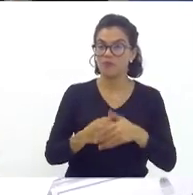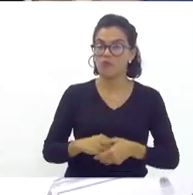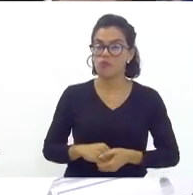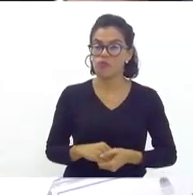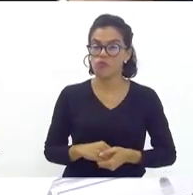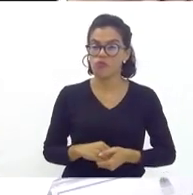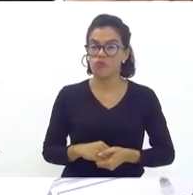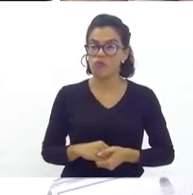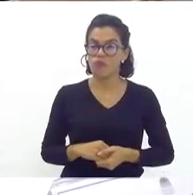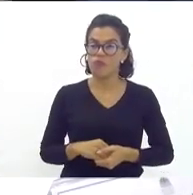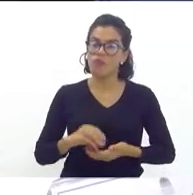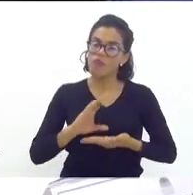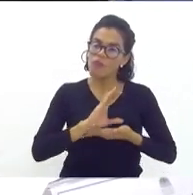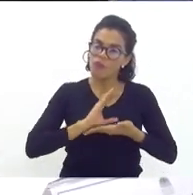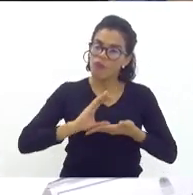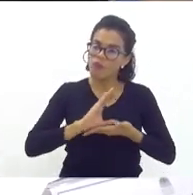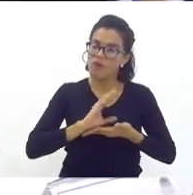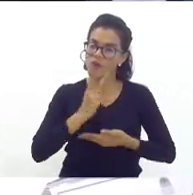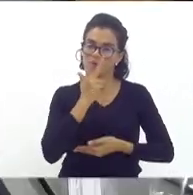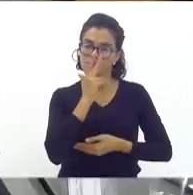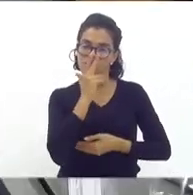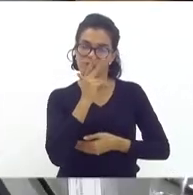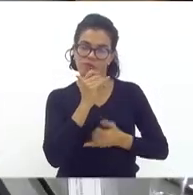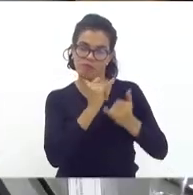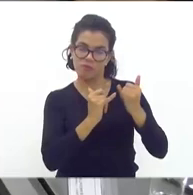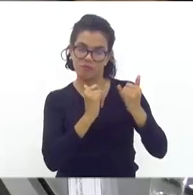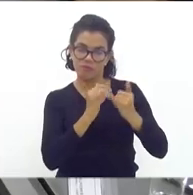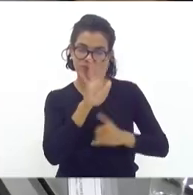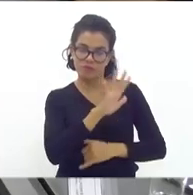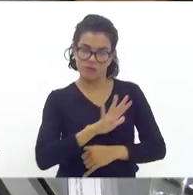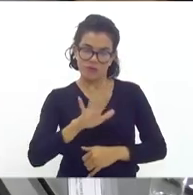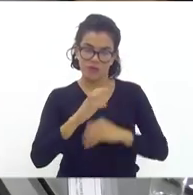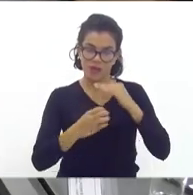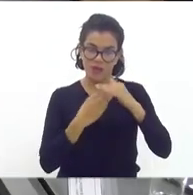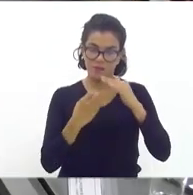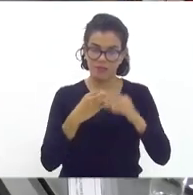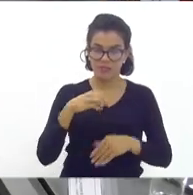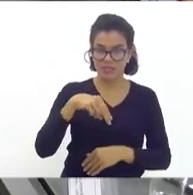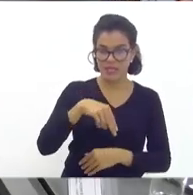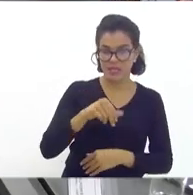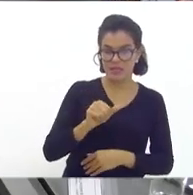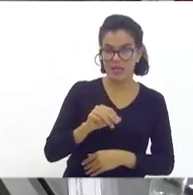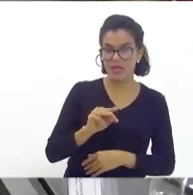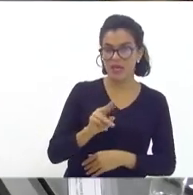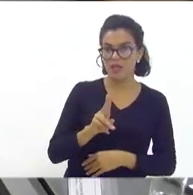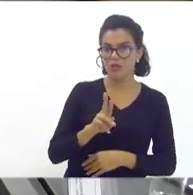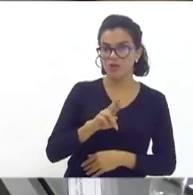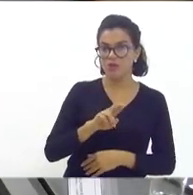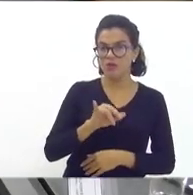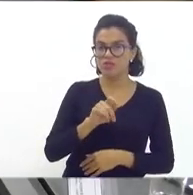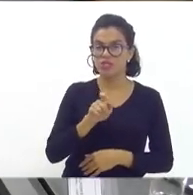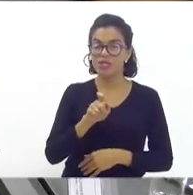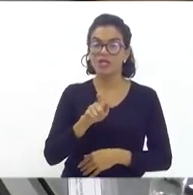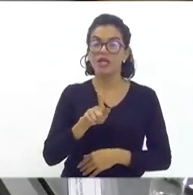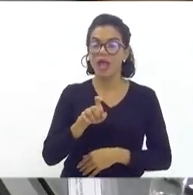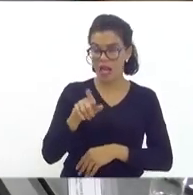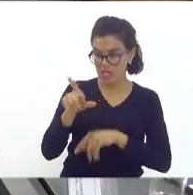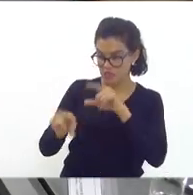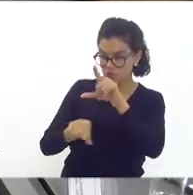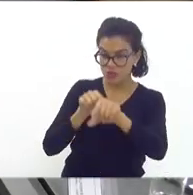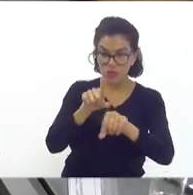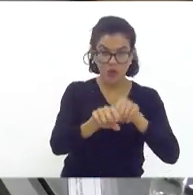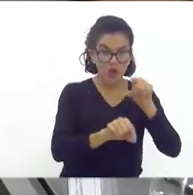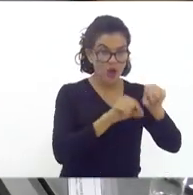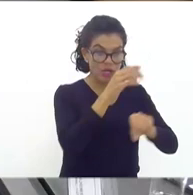Conselheiro isso tá me parecendo que a natuji ela escolhe para quem ela vai vender aí voltando então